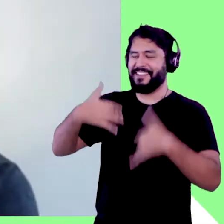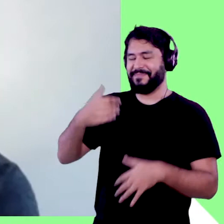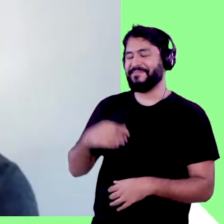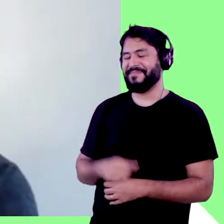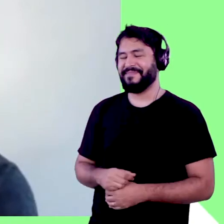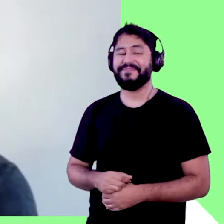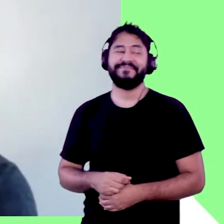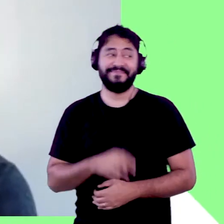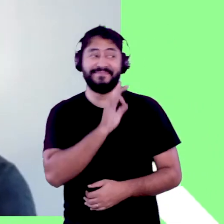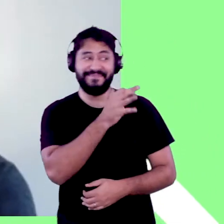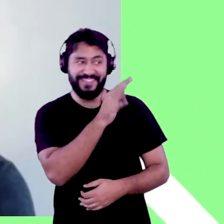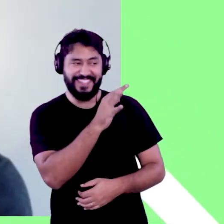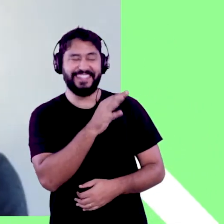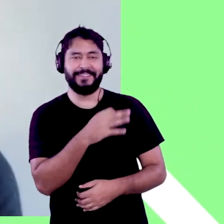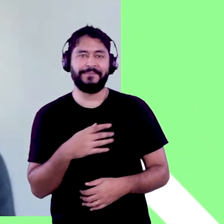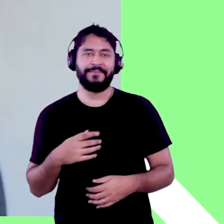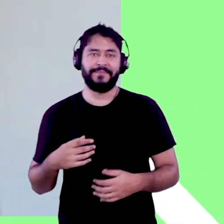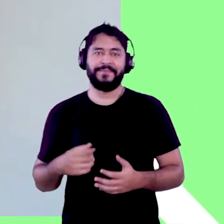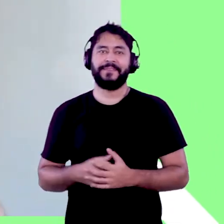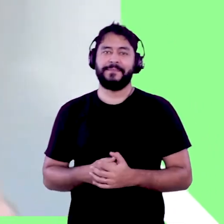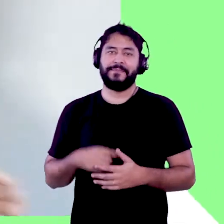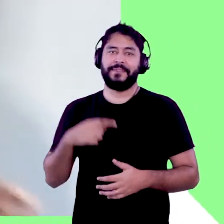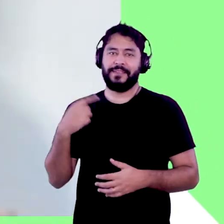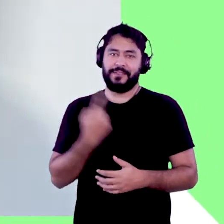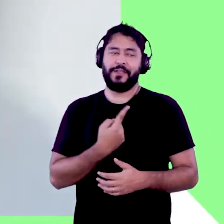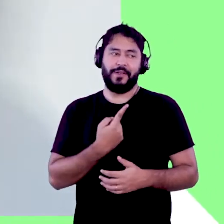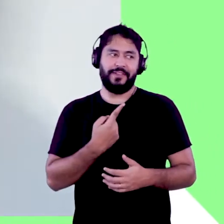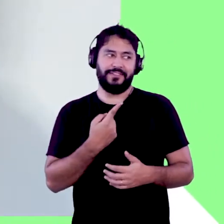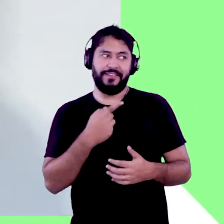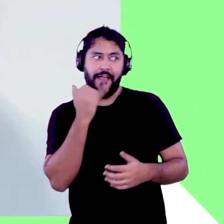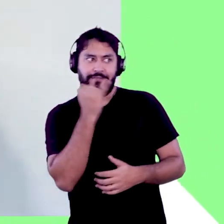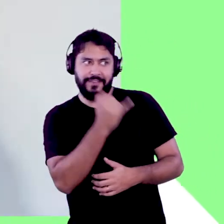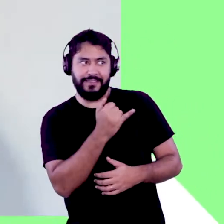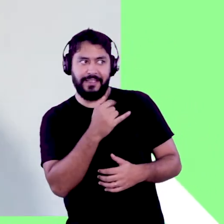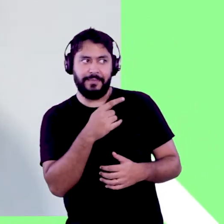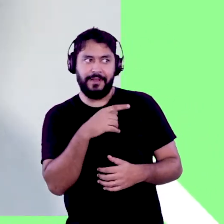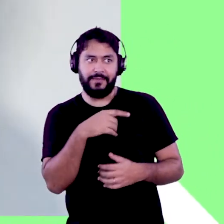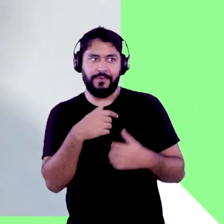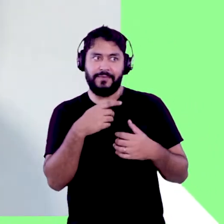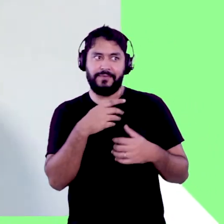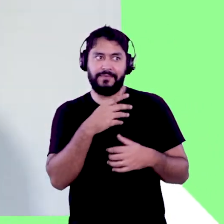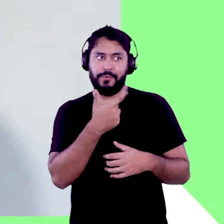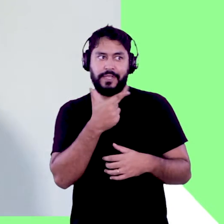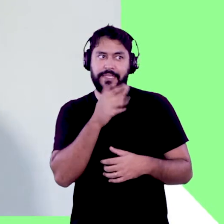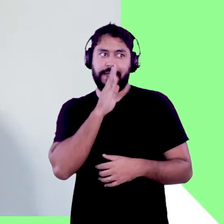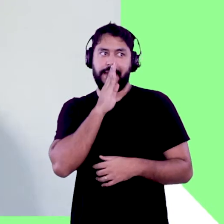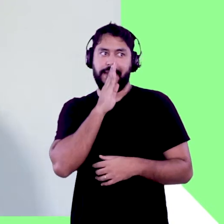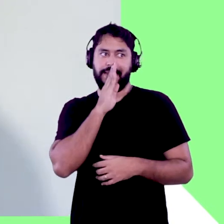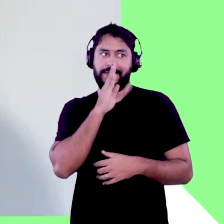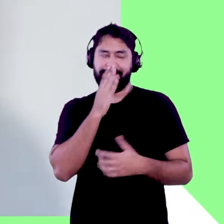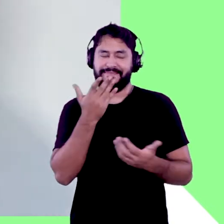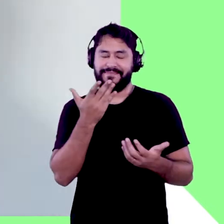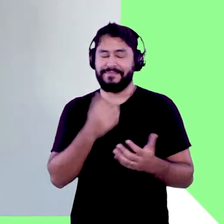A gente sinaliza, né? Para não ficar aquele vazio, né? Aquele silêncio. Ô, Cláudio, mas o que eu acho